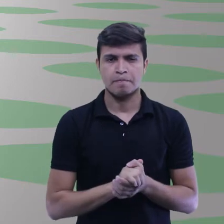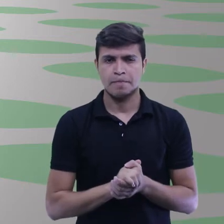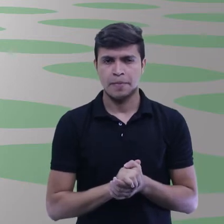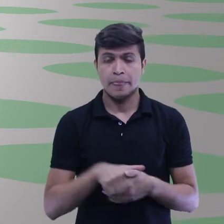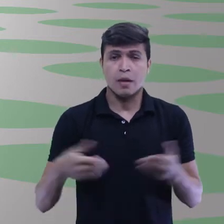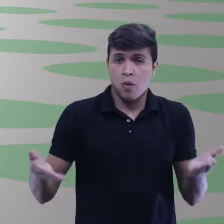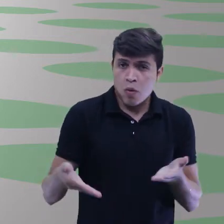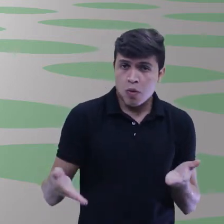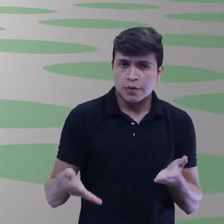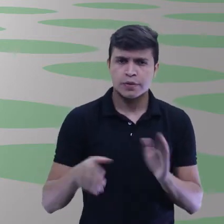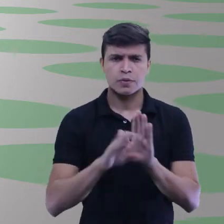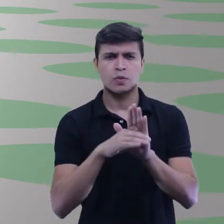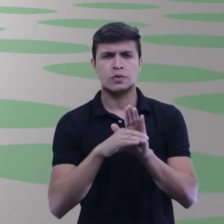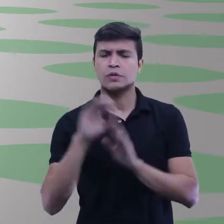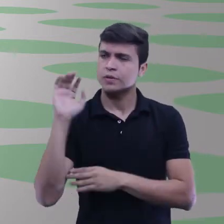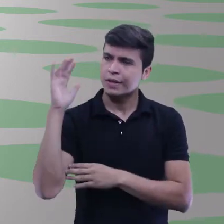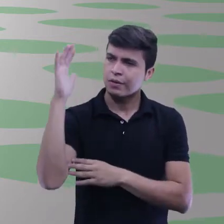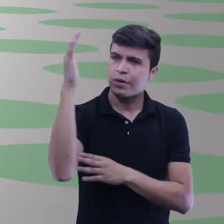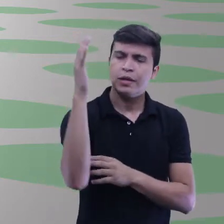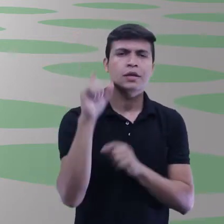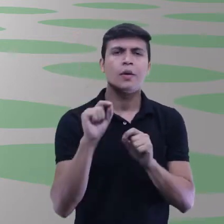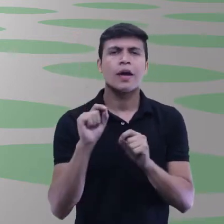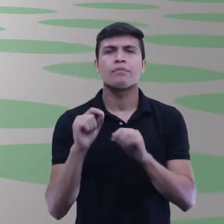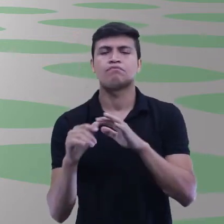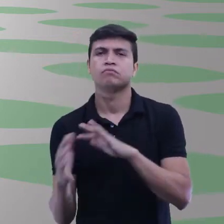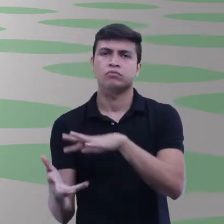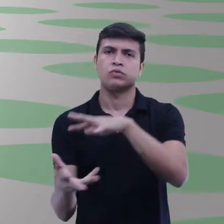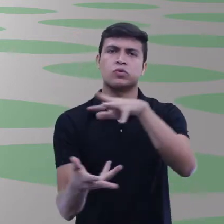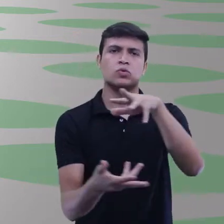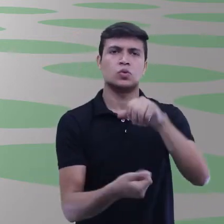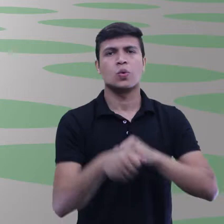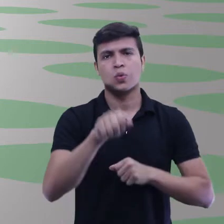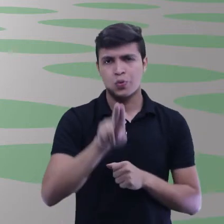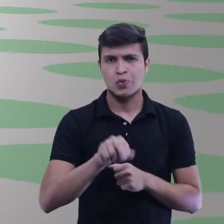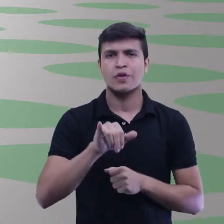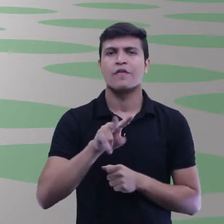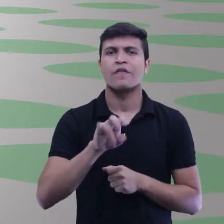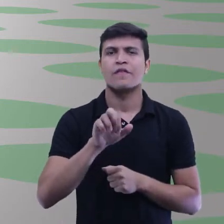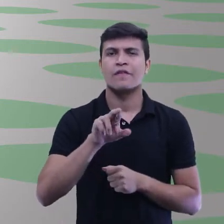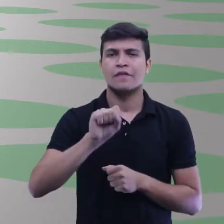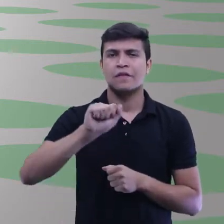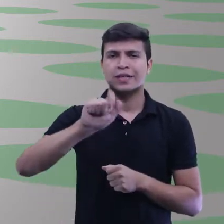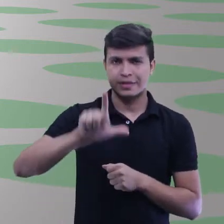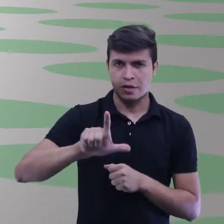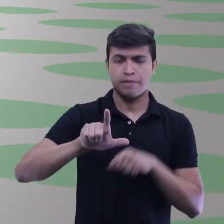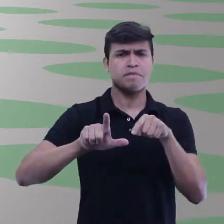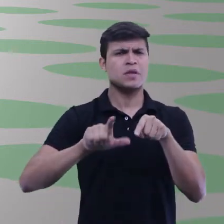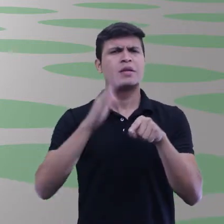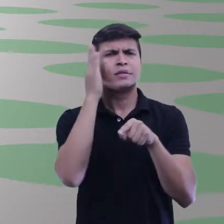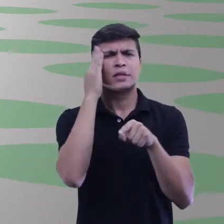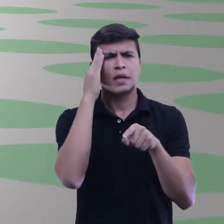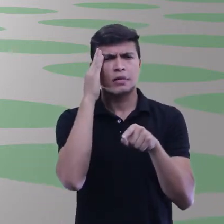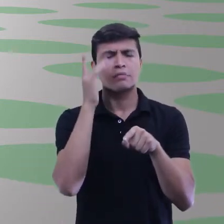ele é entendido como algo externo, é concebido como universal. A partir dessa compreensão, percebe-se que